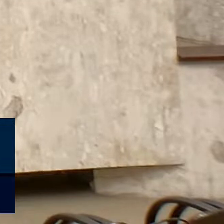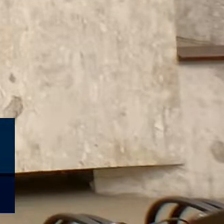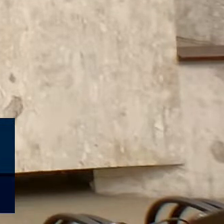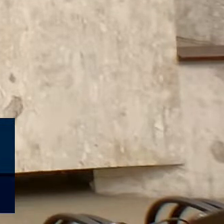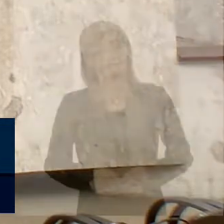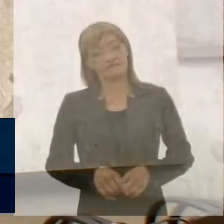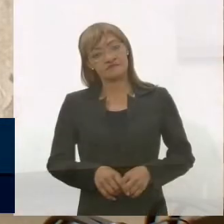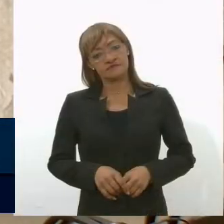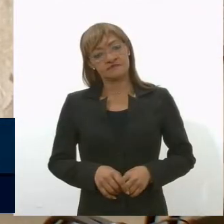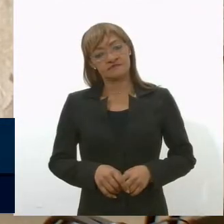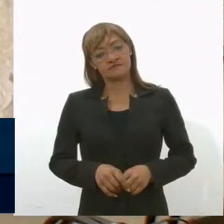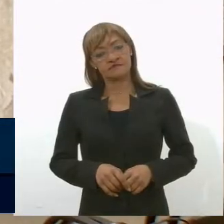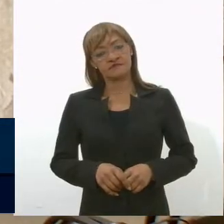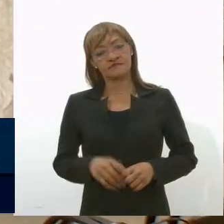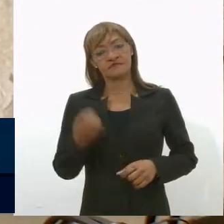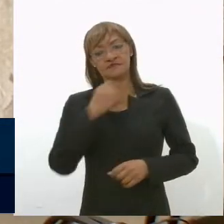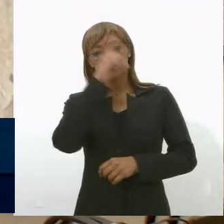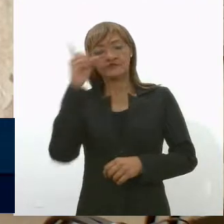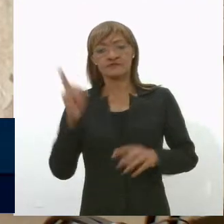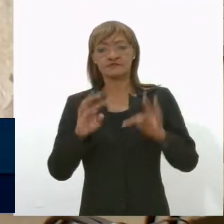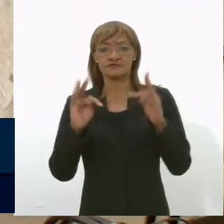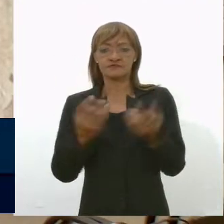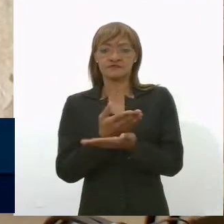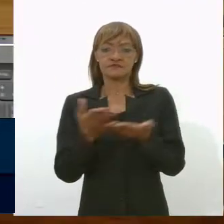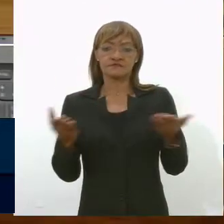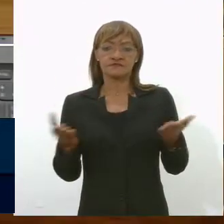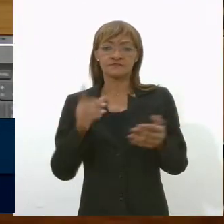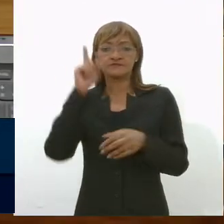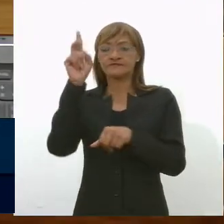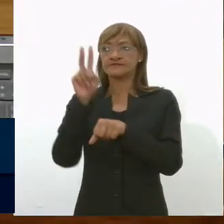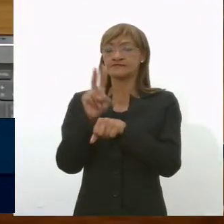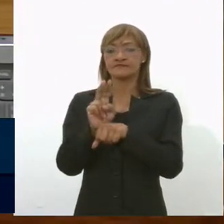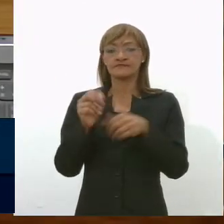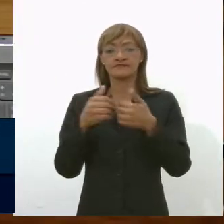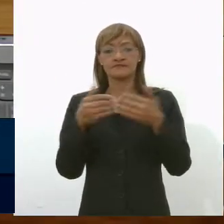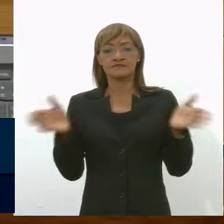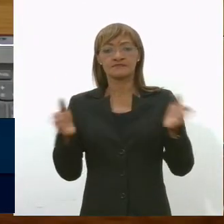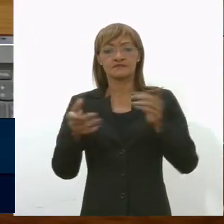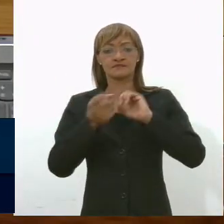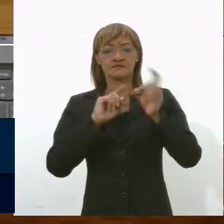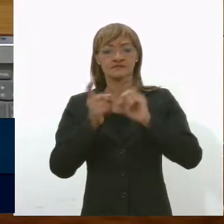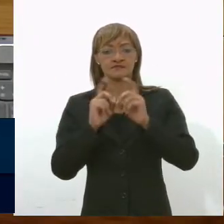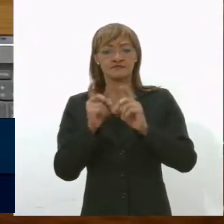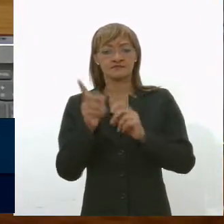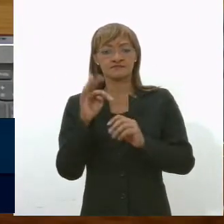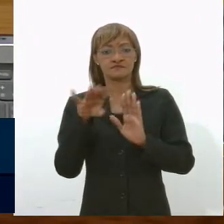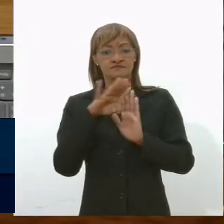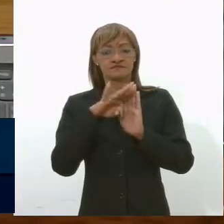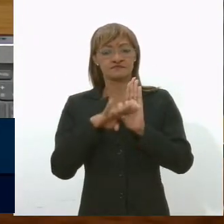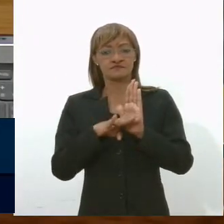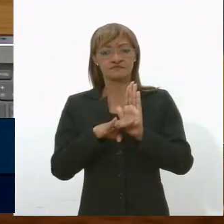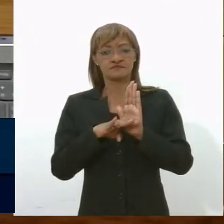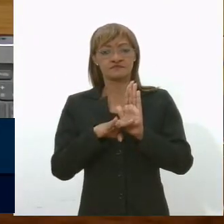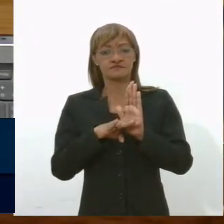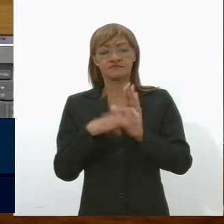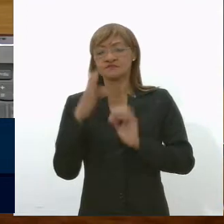Bom dia a todos e a todas. Sobre a proteção de Deus, declaro aberta a presente sessão ordinária. Passaremos. Solicito o